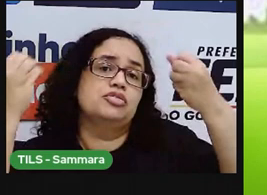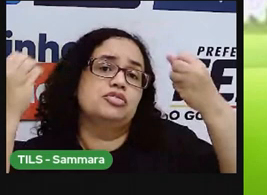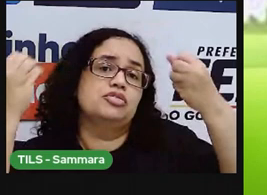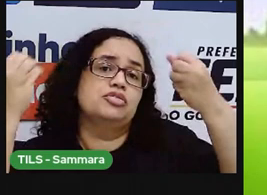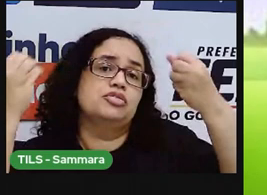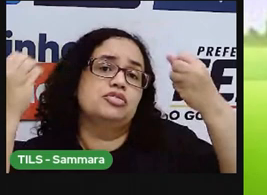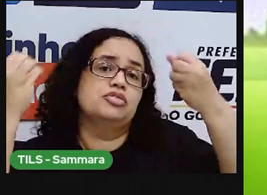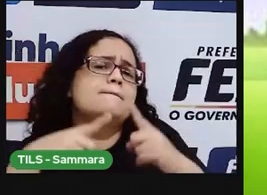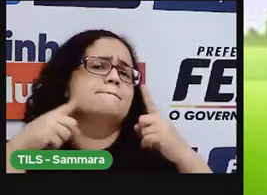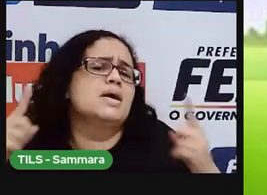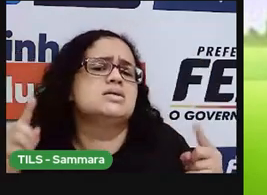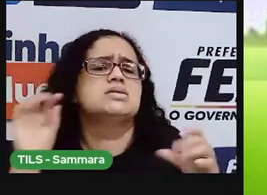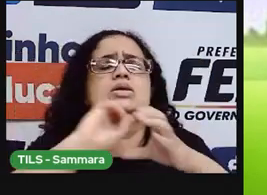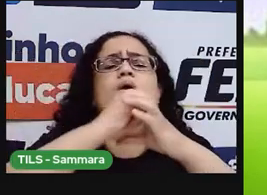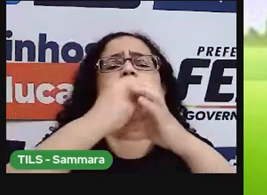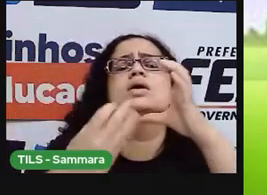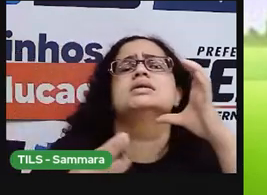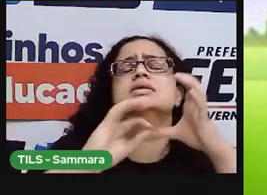Então,